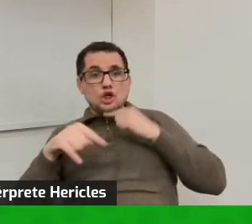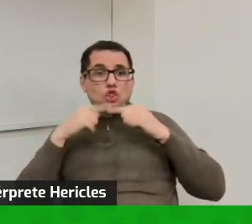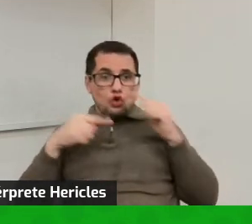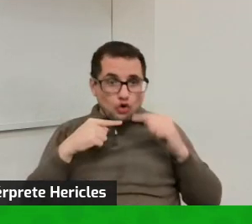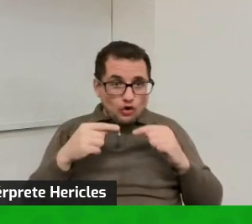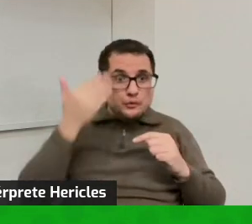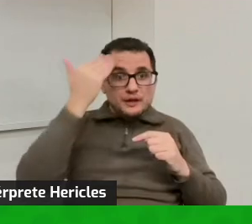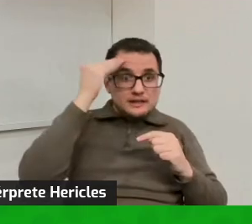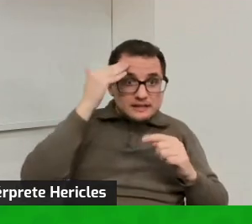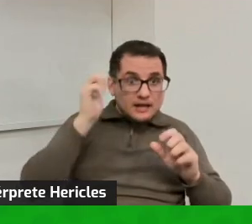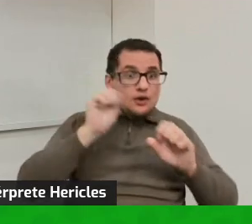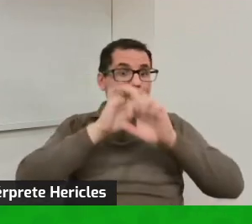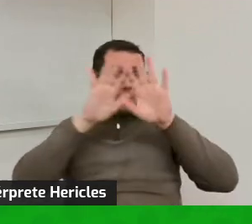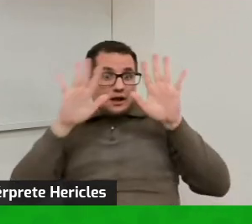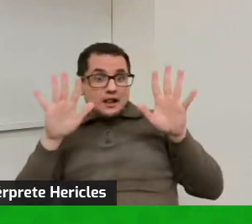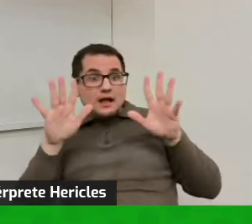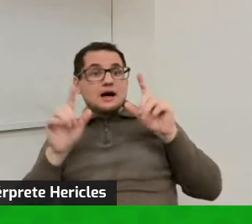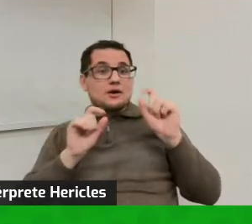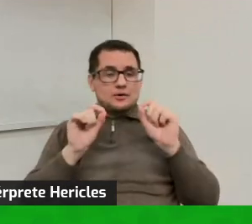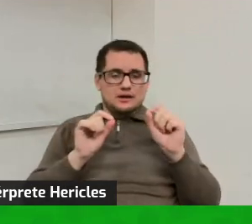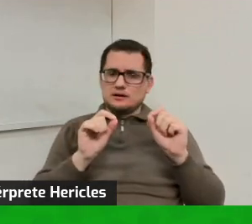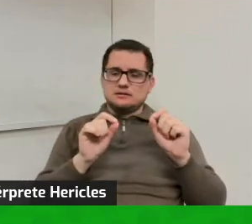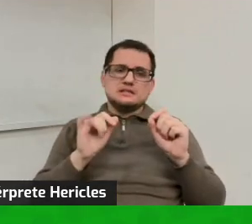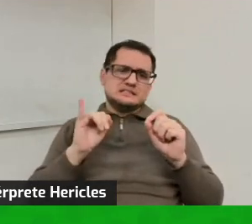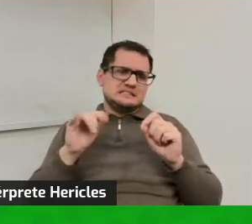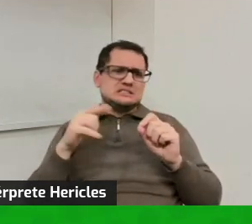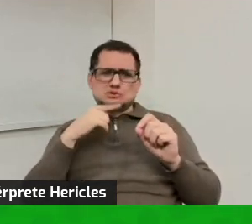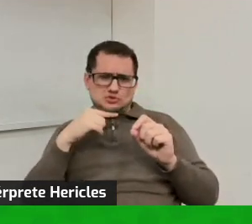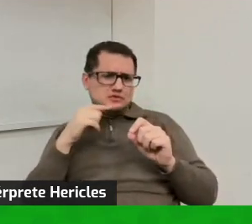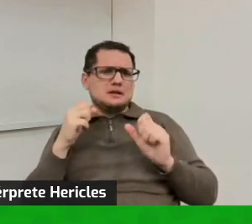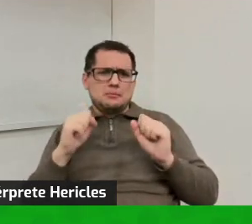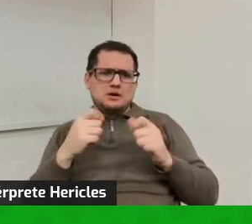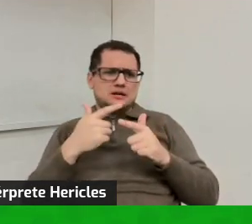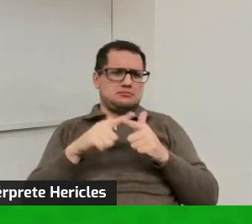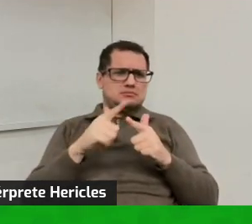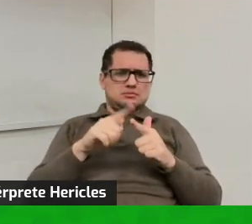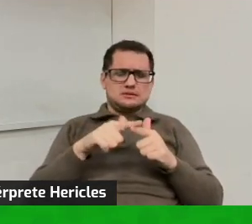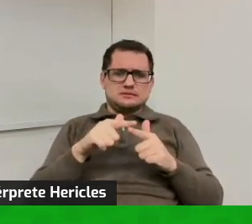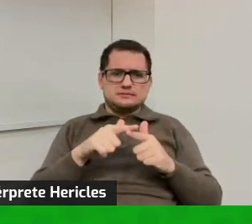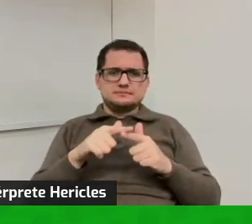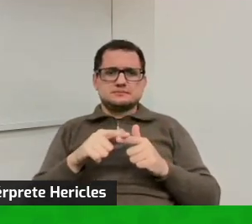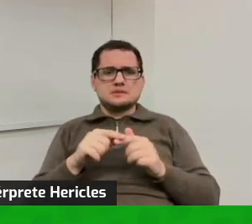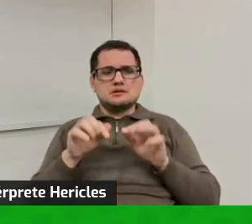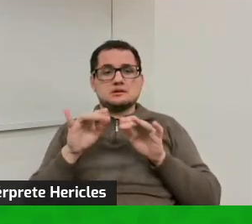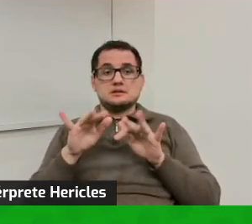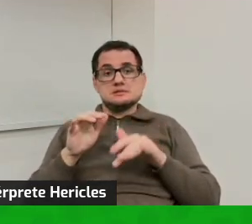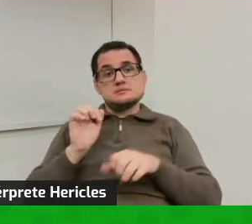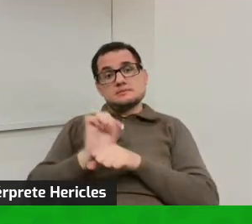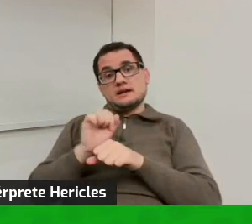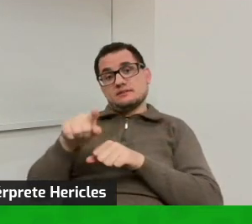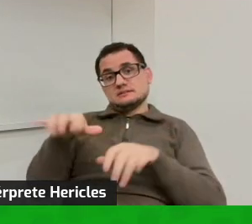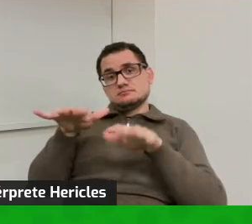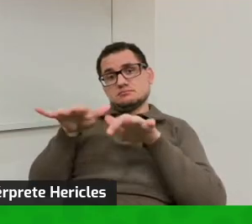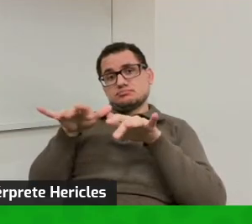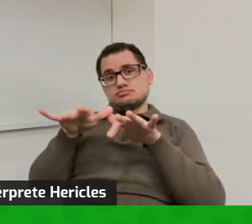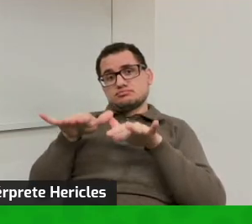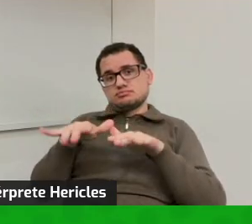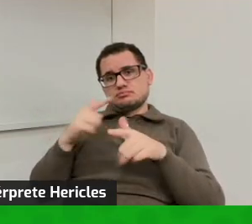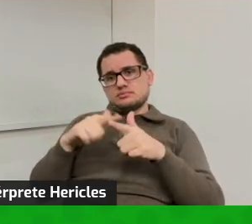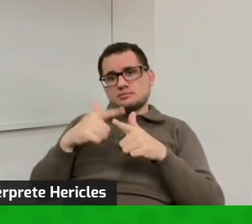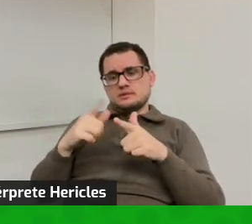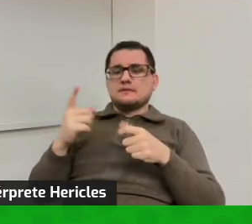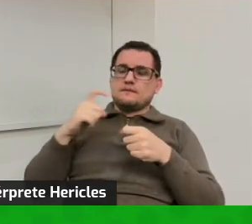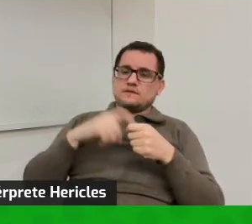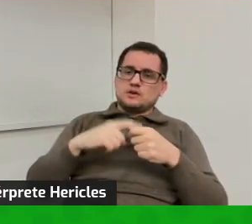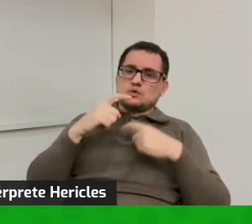Qualquer coisa eu volto também na questão, não tem problema. Eu sei que às vezes demora ali para digitar e tudo mais. Sem problemas, a gente volta e tira